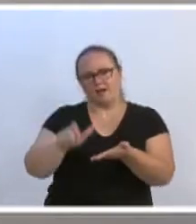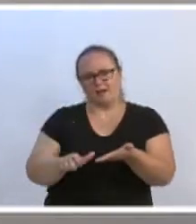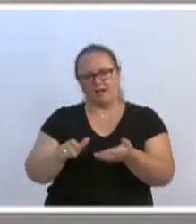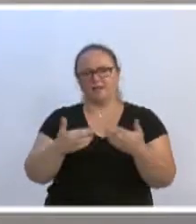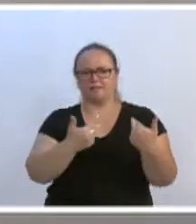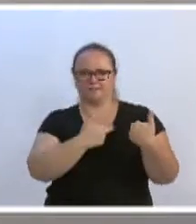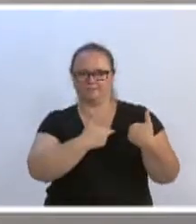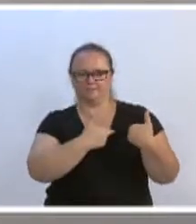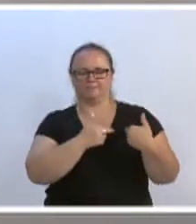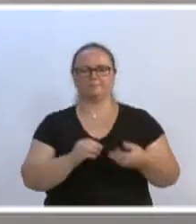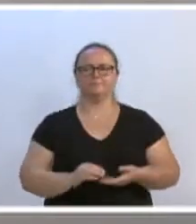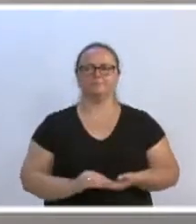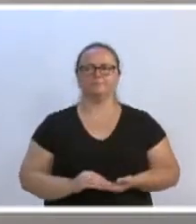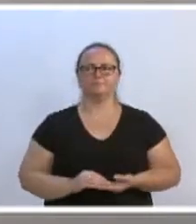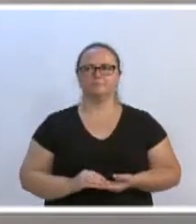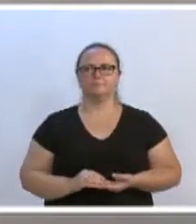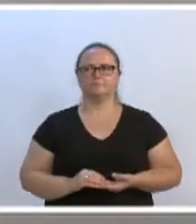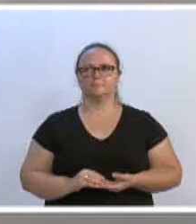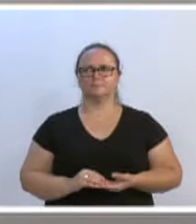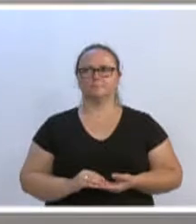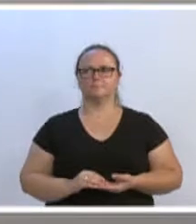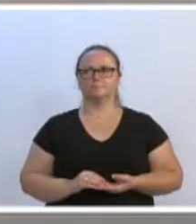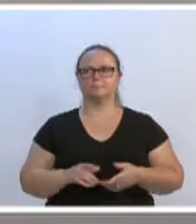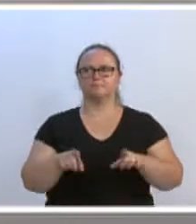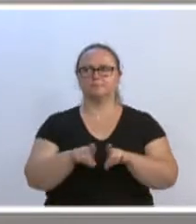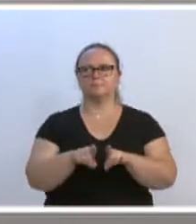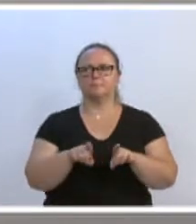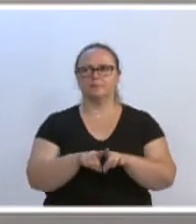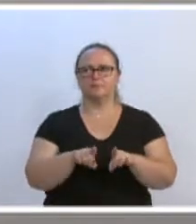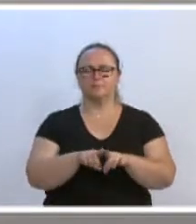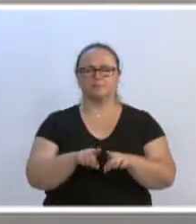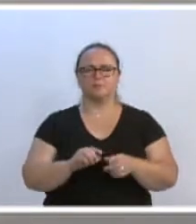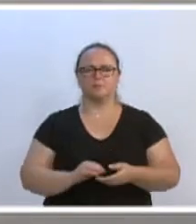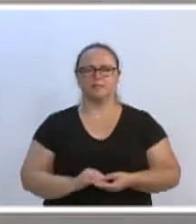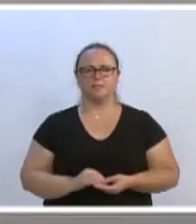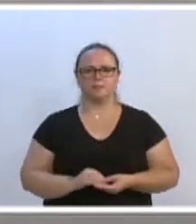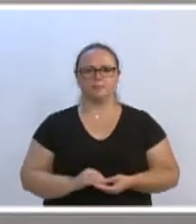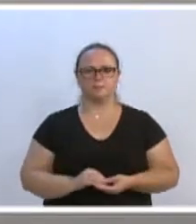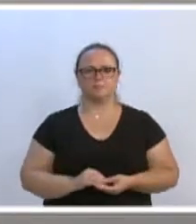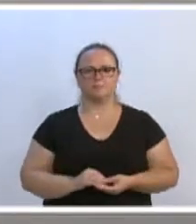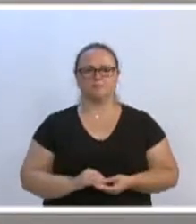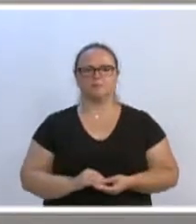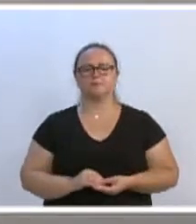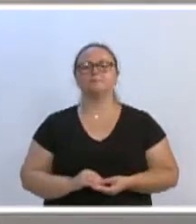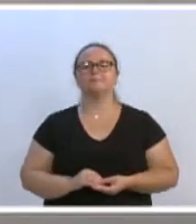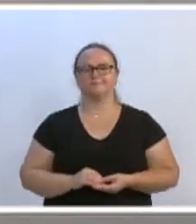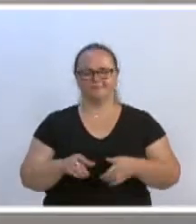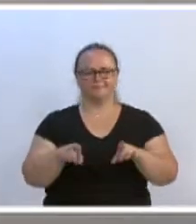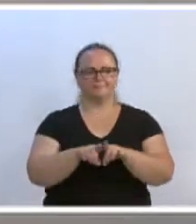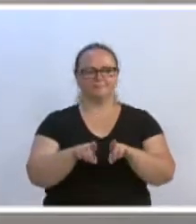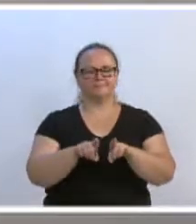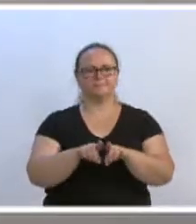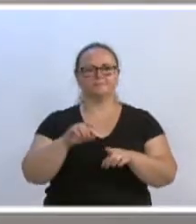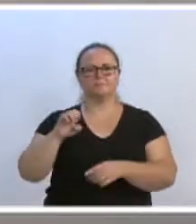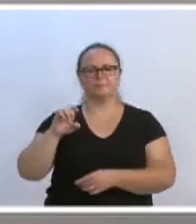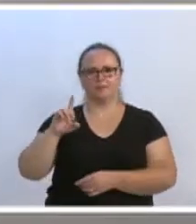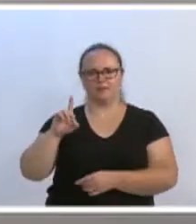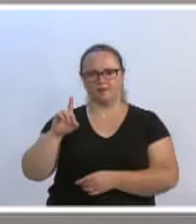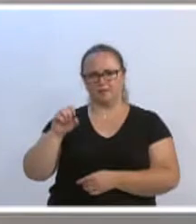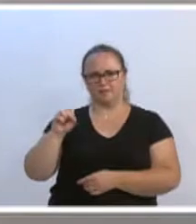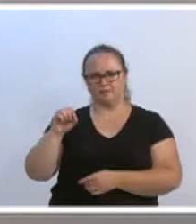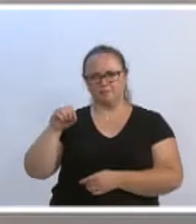sucesso ao amigo marcelo althoff e também é o edson brum silva respectivamente